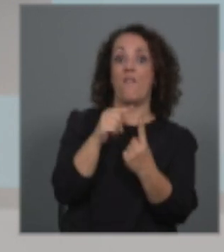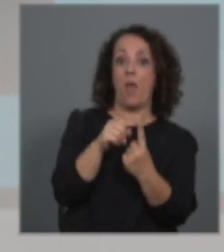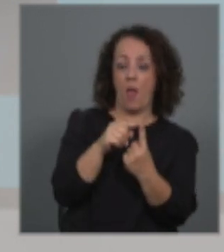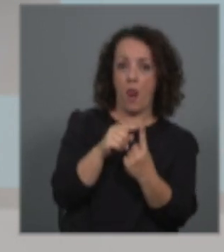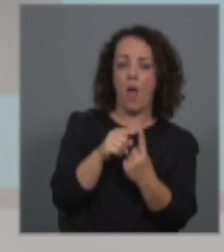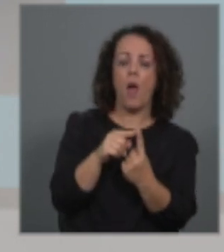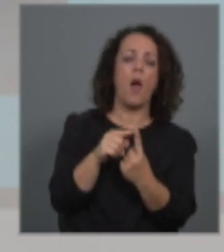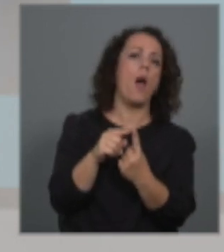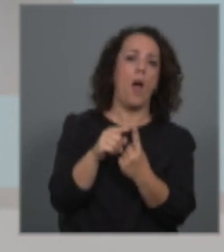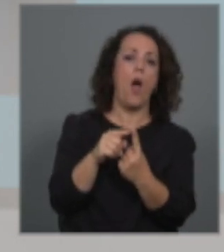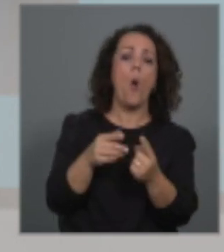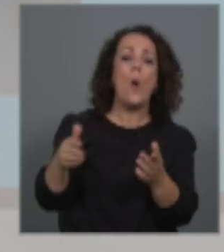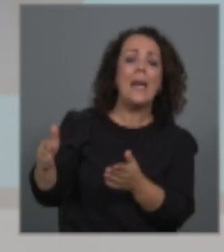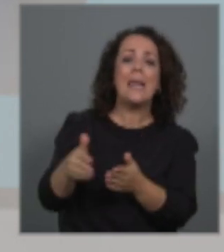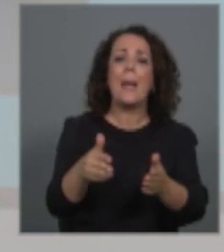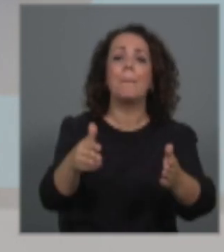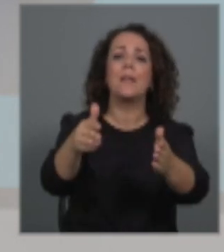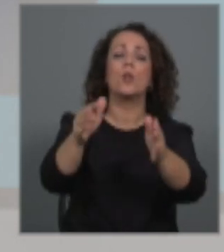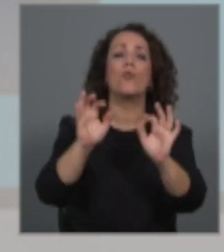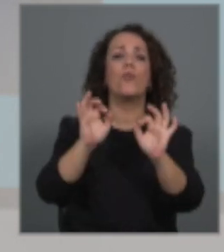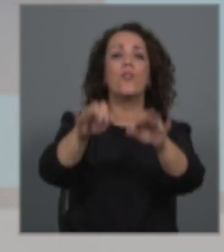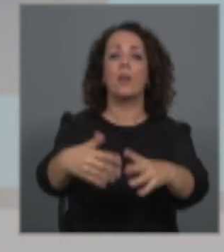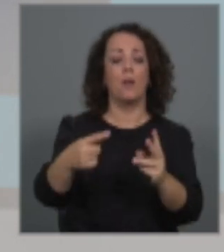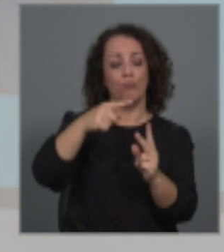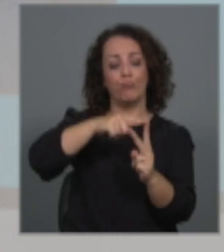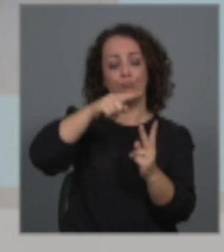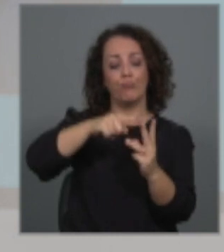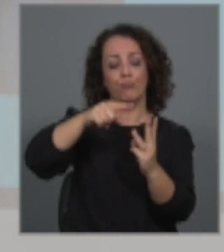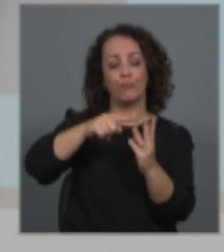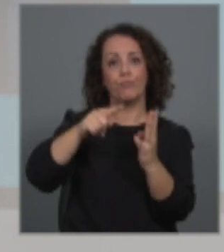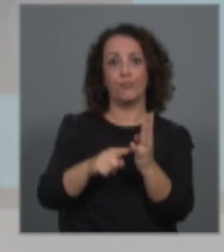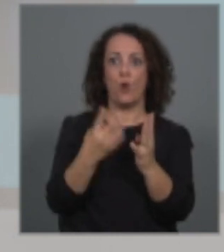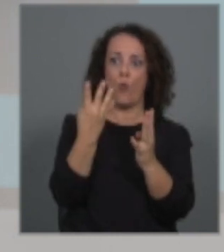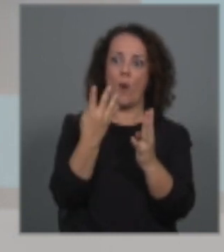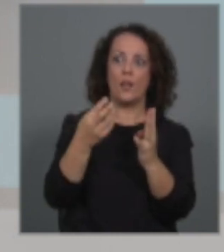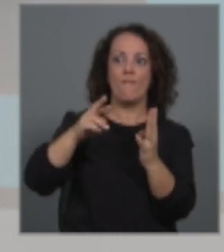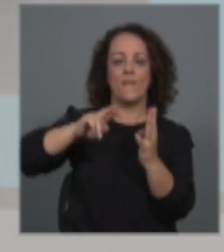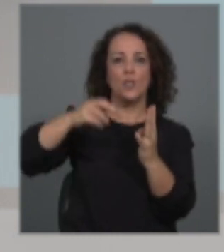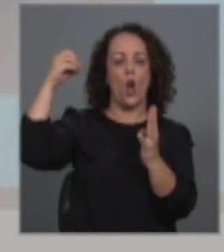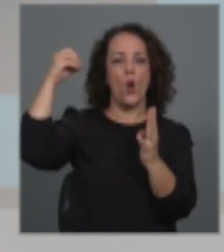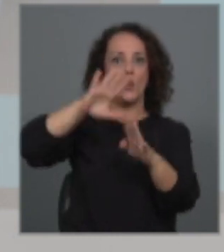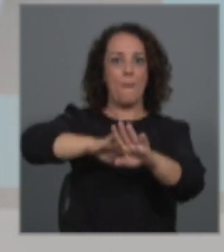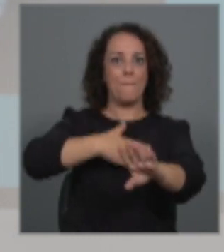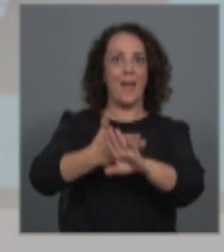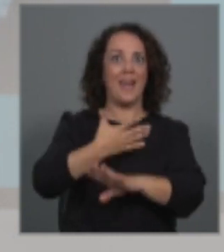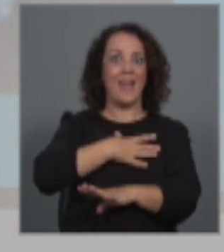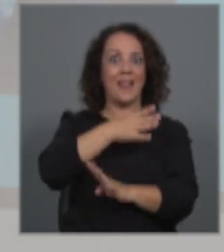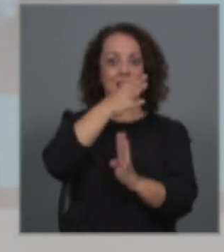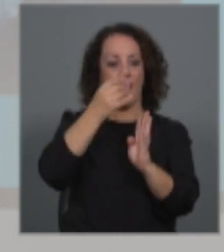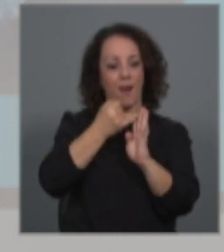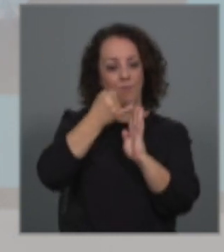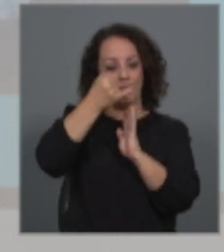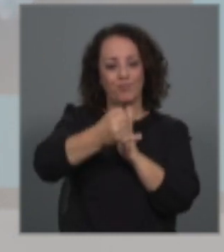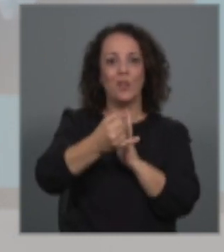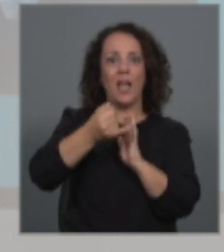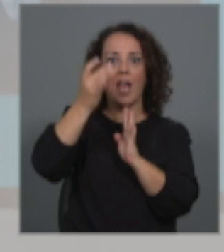terminar o caminho já são 4, portanto é 4 vezes mais luz. Cristo está para nascer, não é? E há